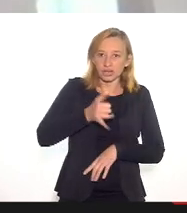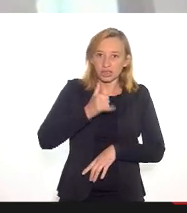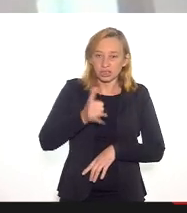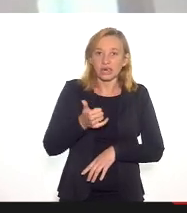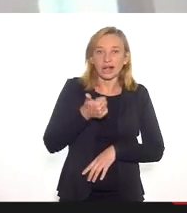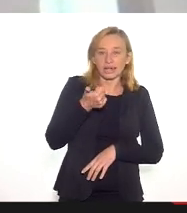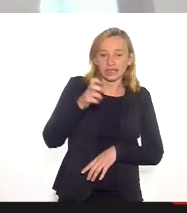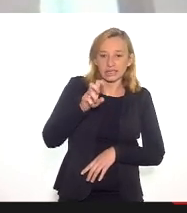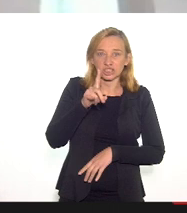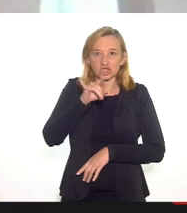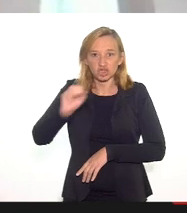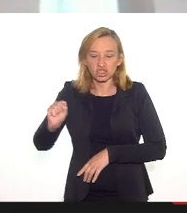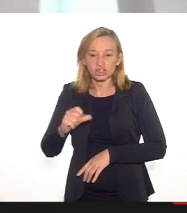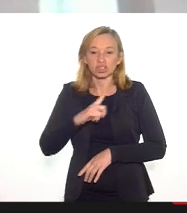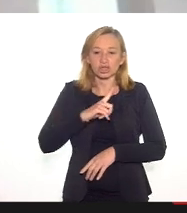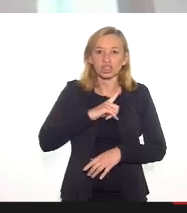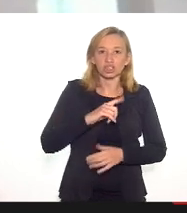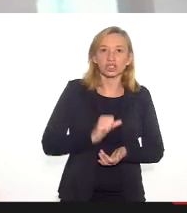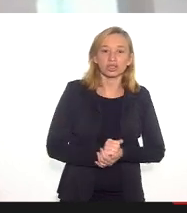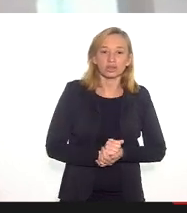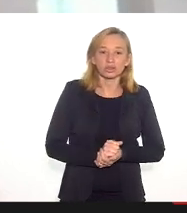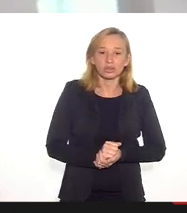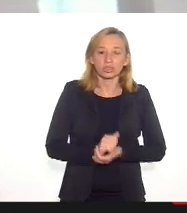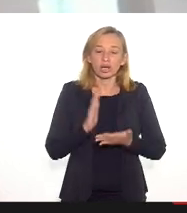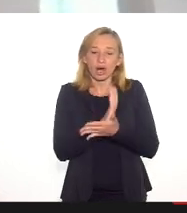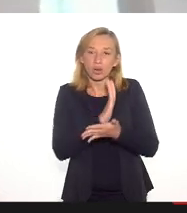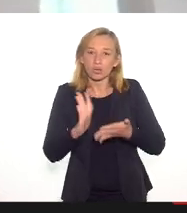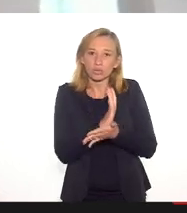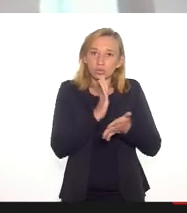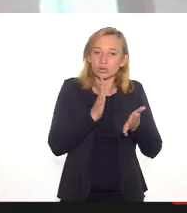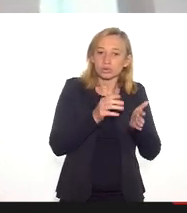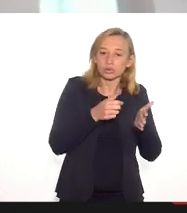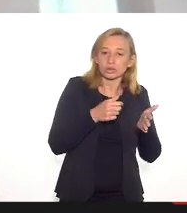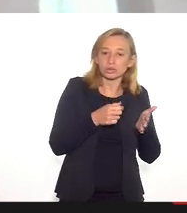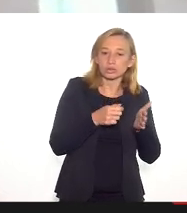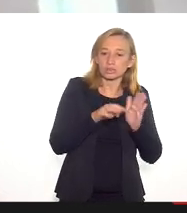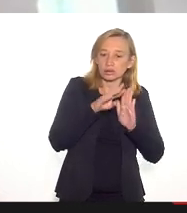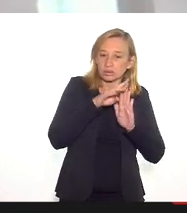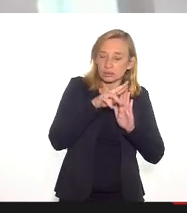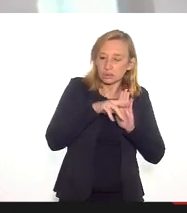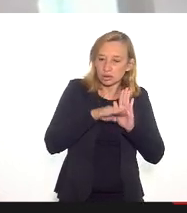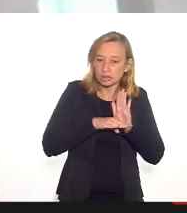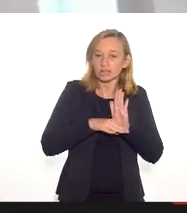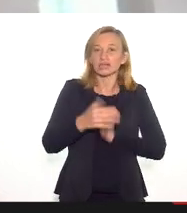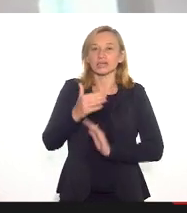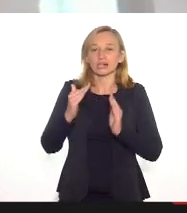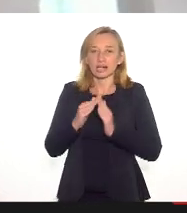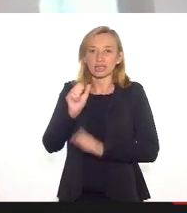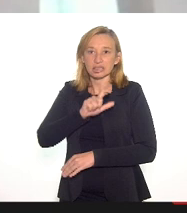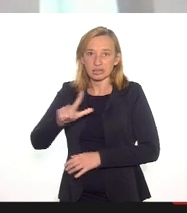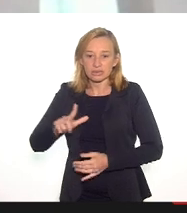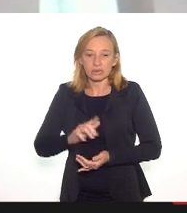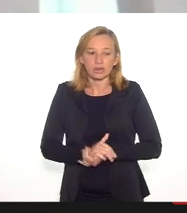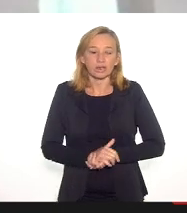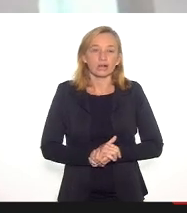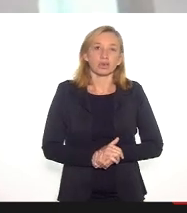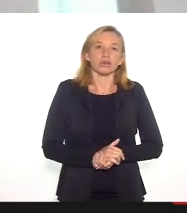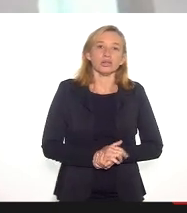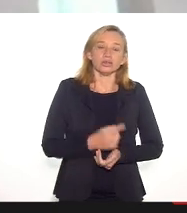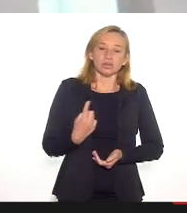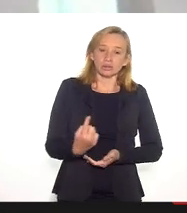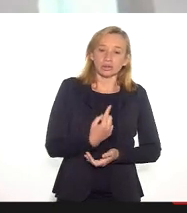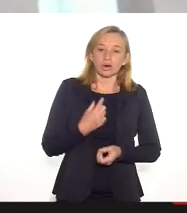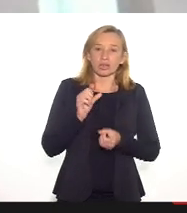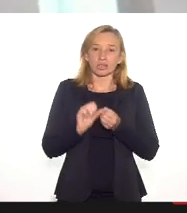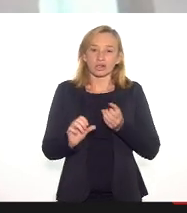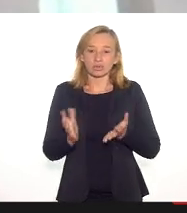dias. Existia algumas exigências por parte da Casa Civil, né? E aí nós